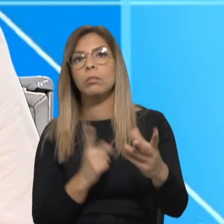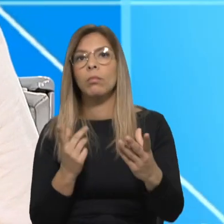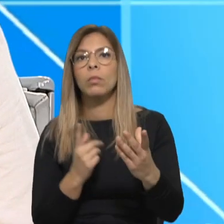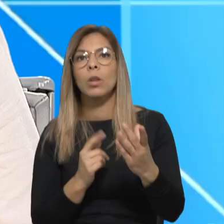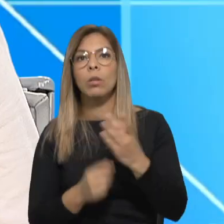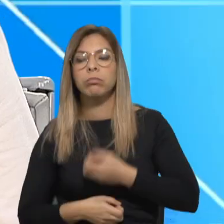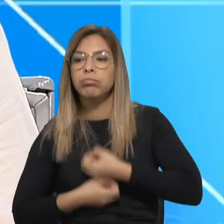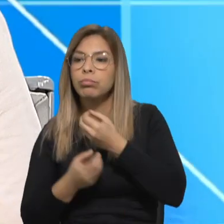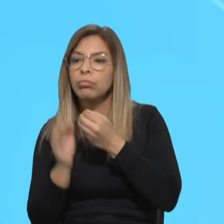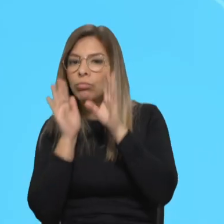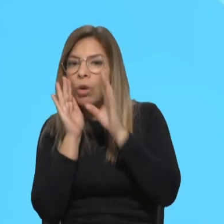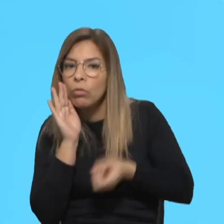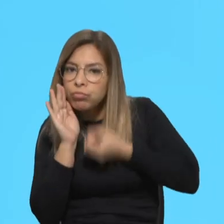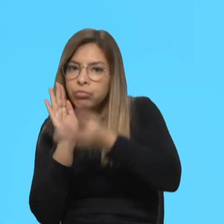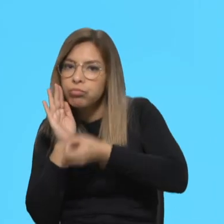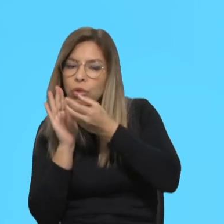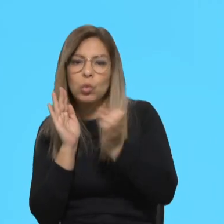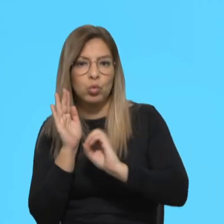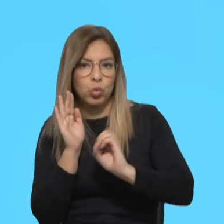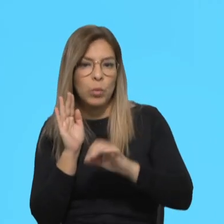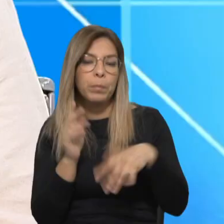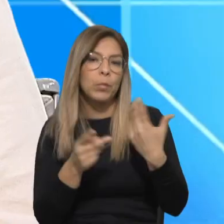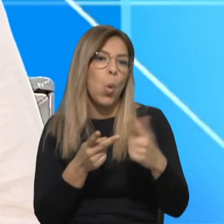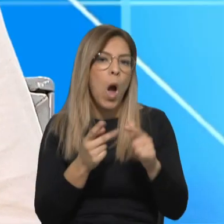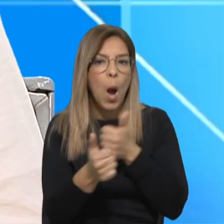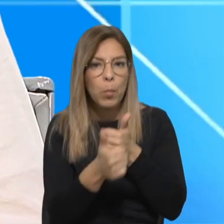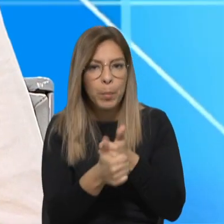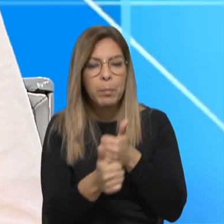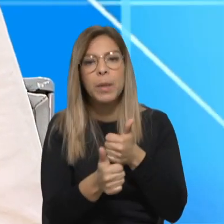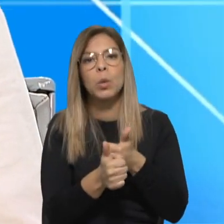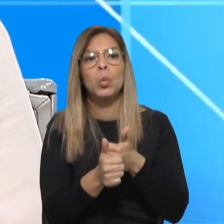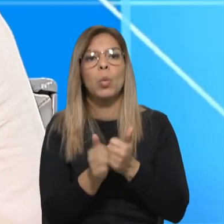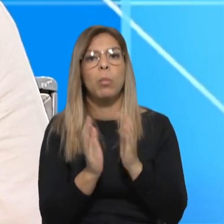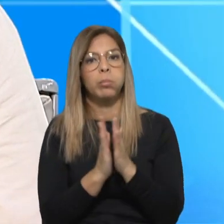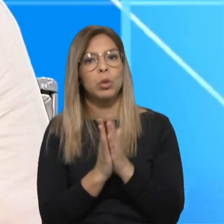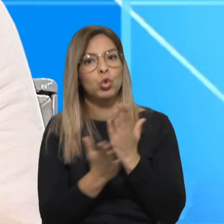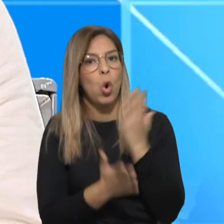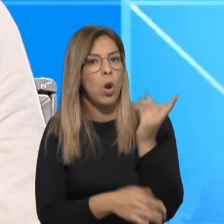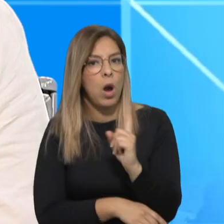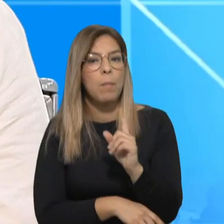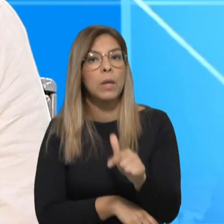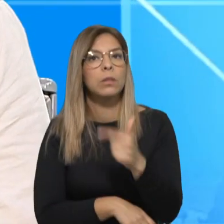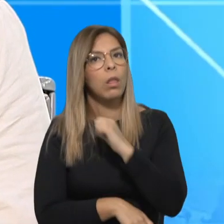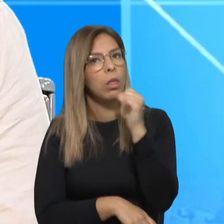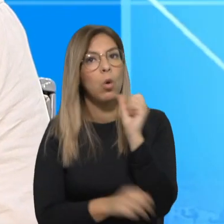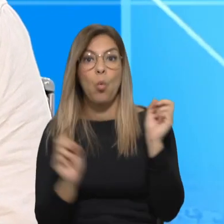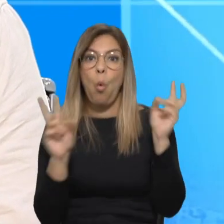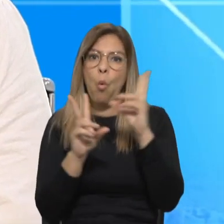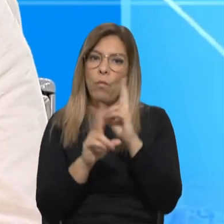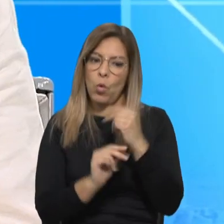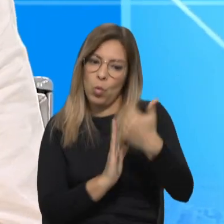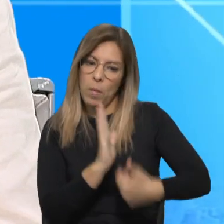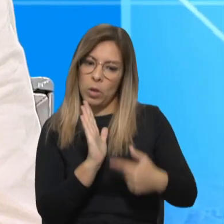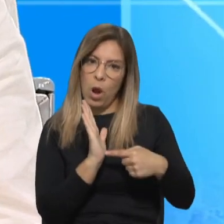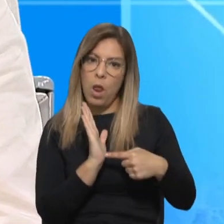confissão religiosa. Portanto, não apenas o acompanhamento religioso, mas aqui trabalhamos muito, isto é uma novidade num documento,